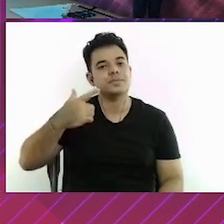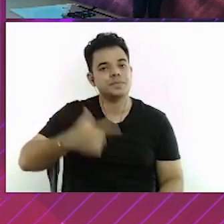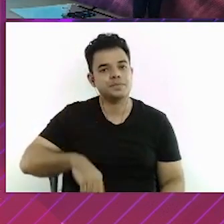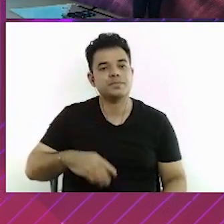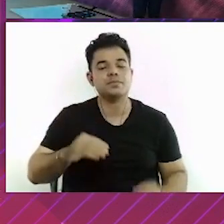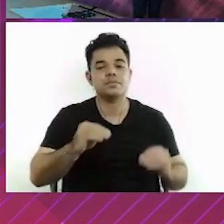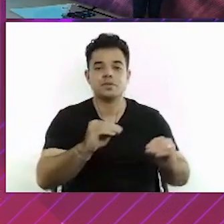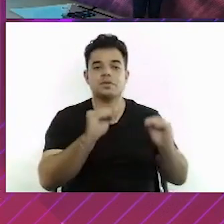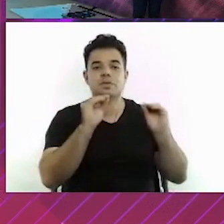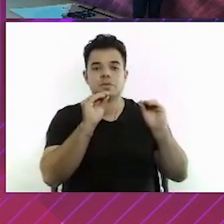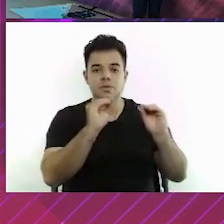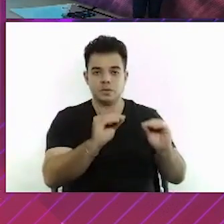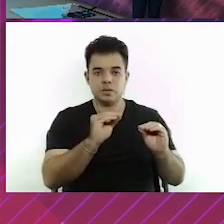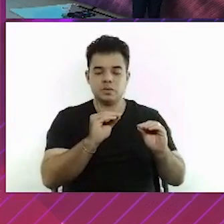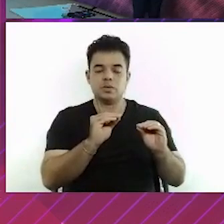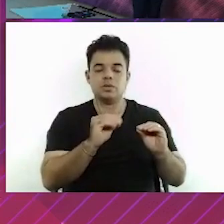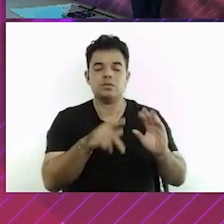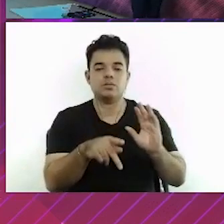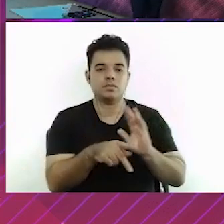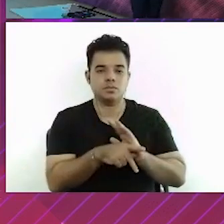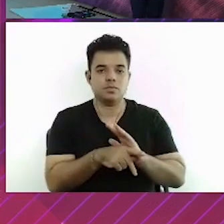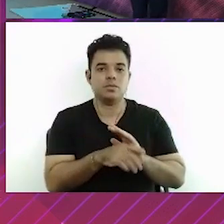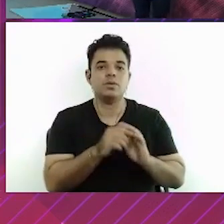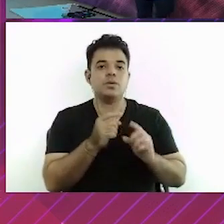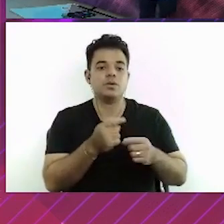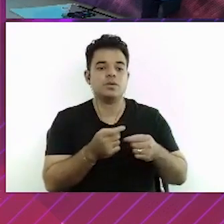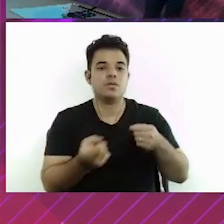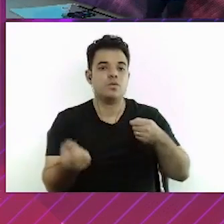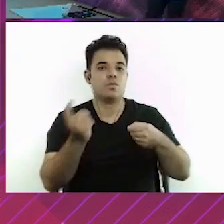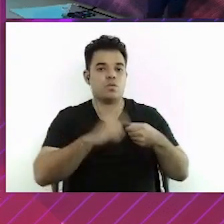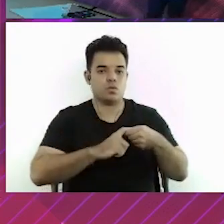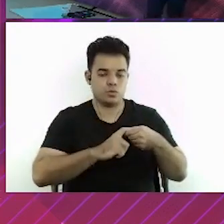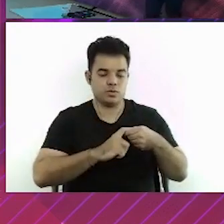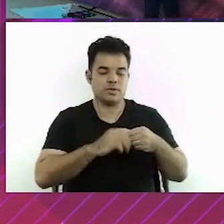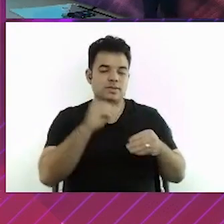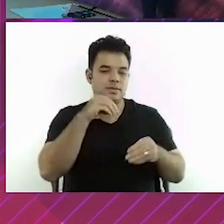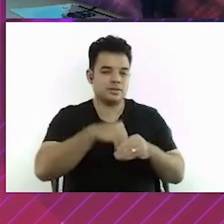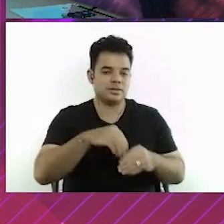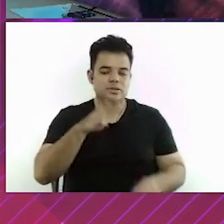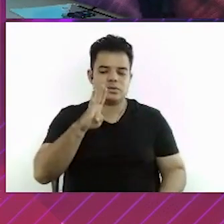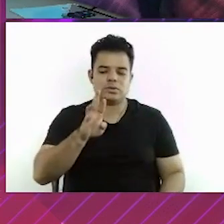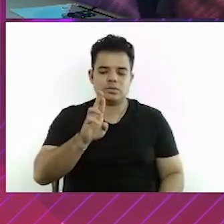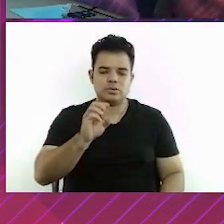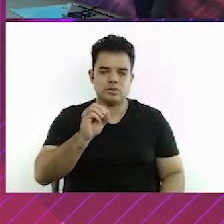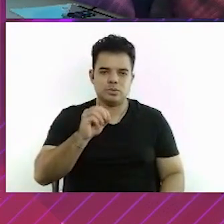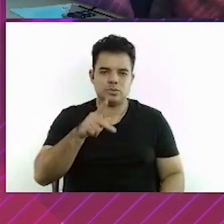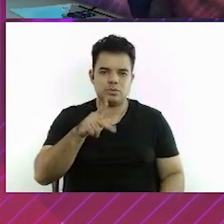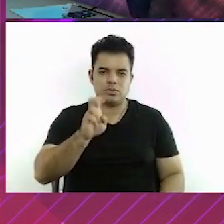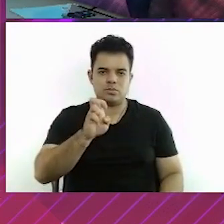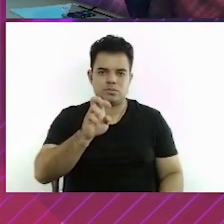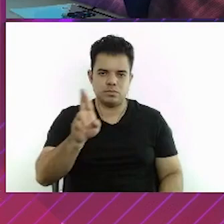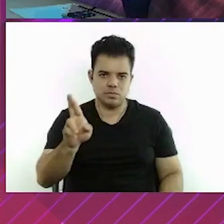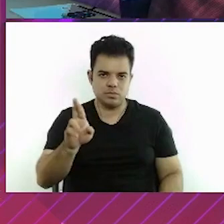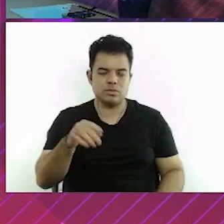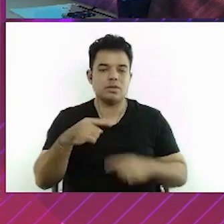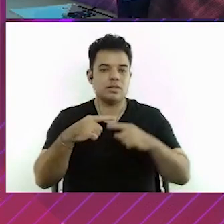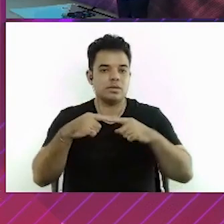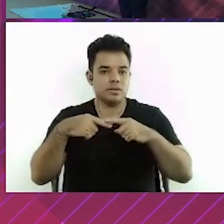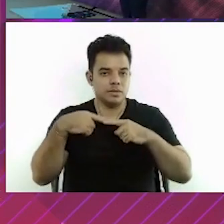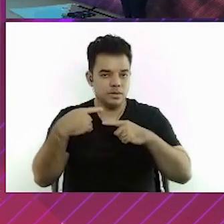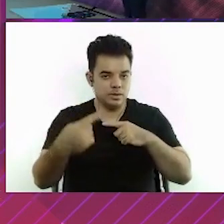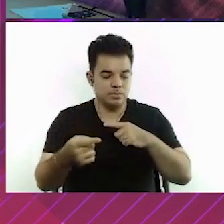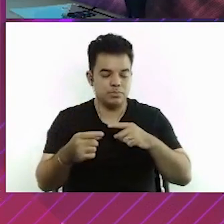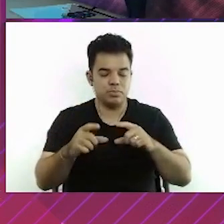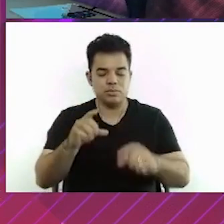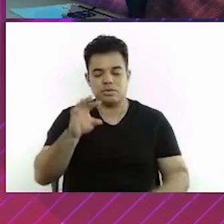returns, para que aquele canal tenha o retorno no broker. Por fim, depois você instancia o template, o REPT template, que vai ser